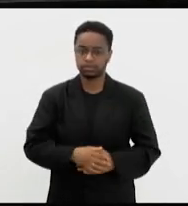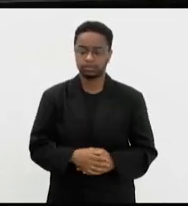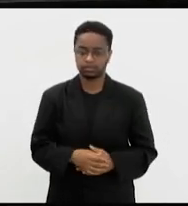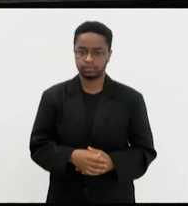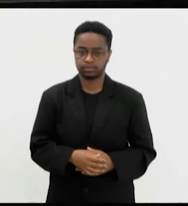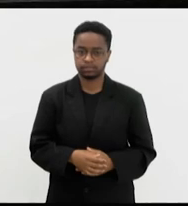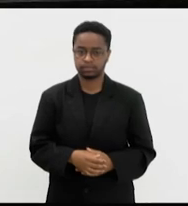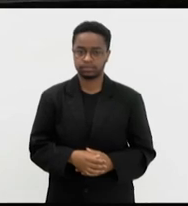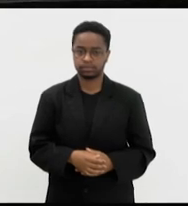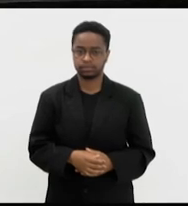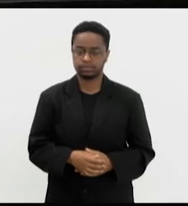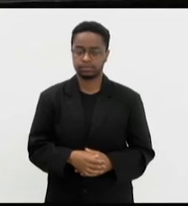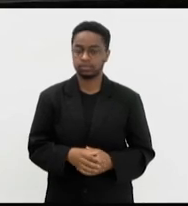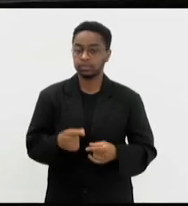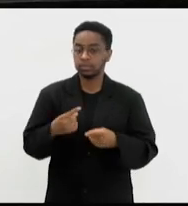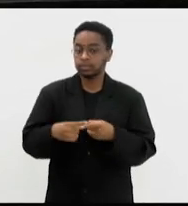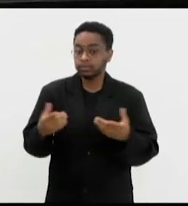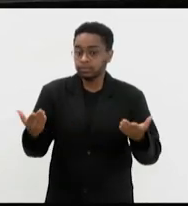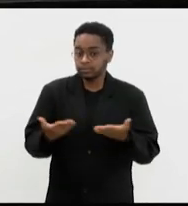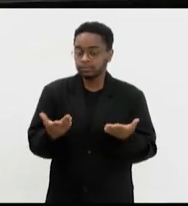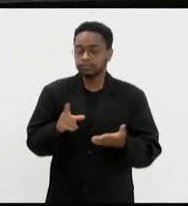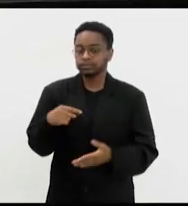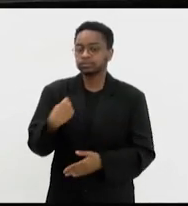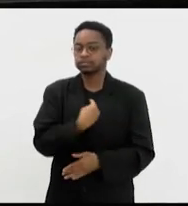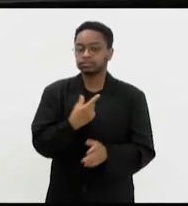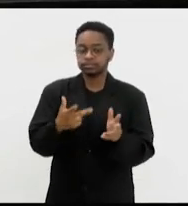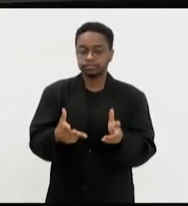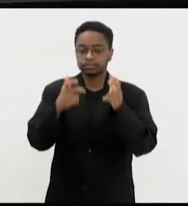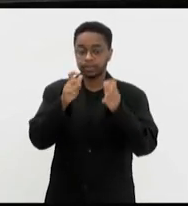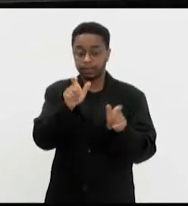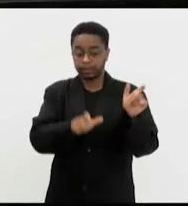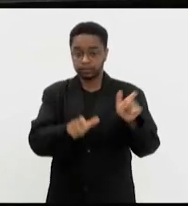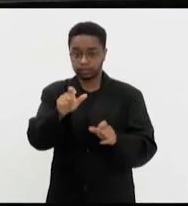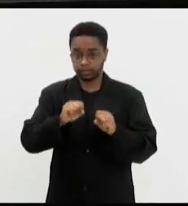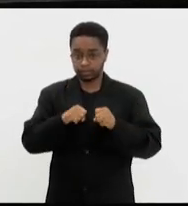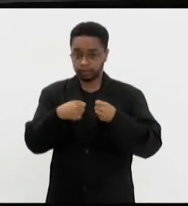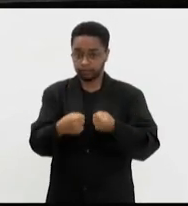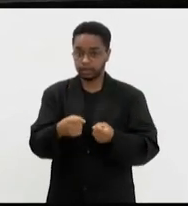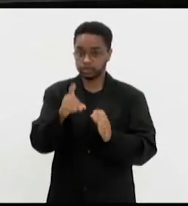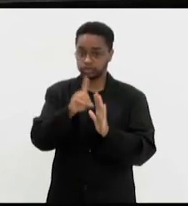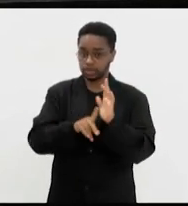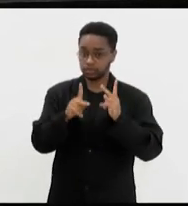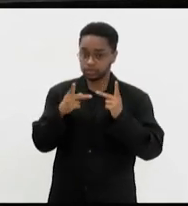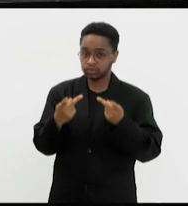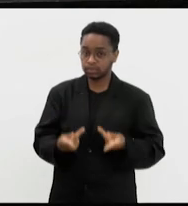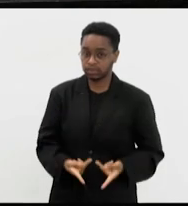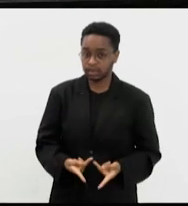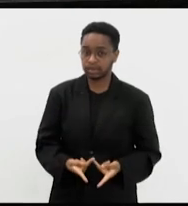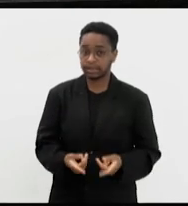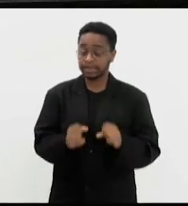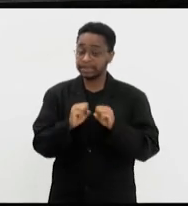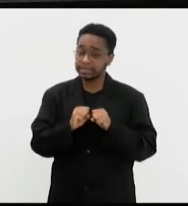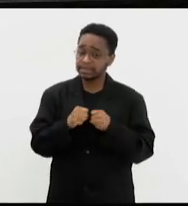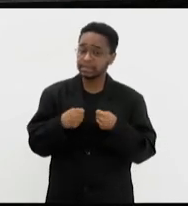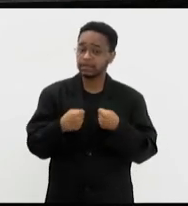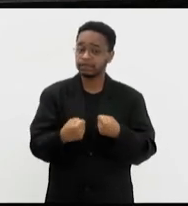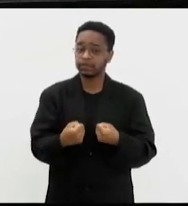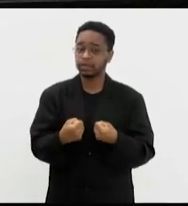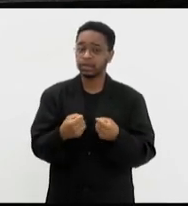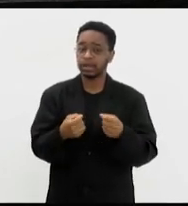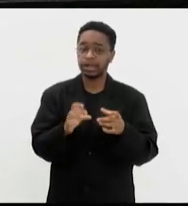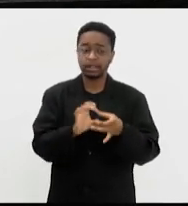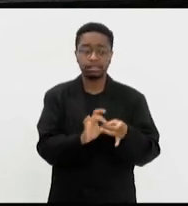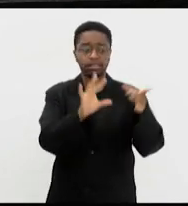ideológica hoje nós vemos defensores dos Direitos Humanos defenderem o desencarceramento